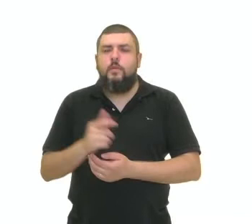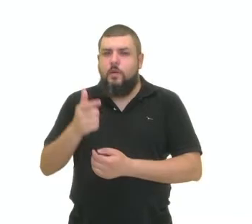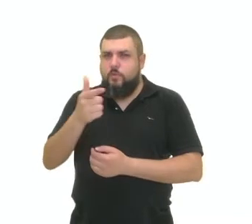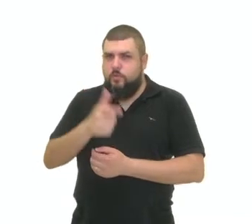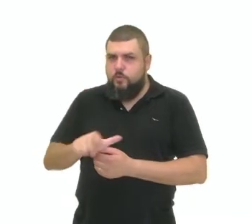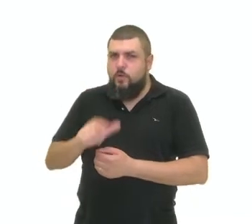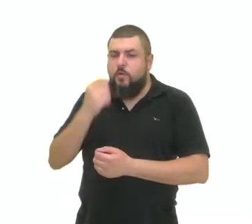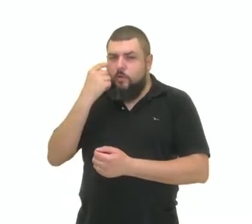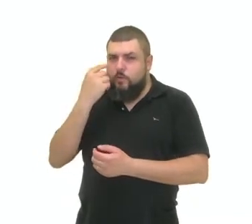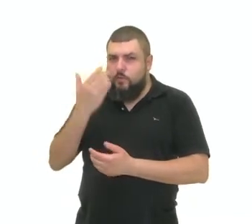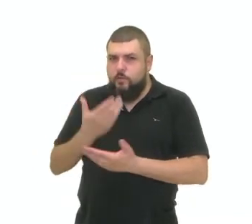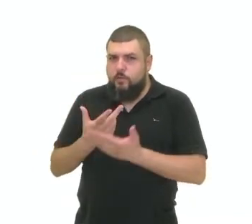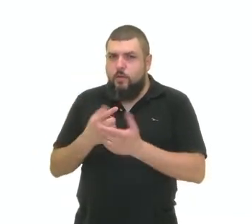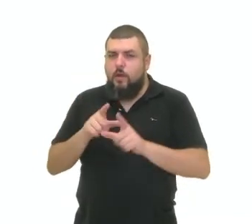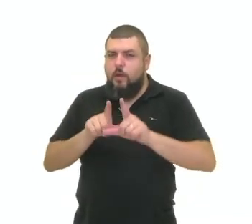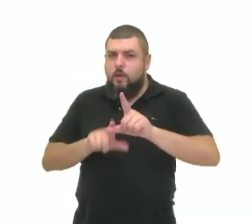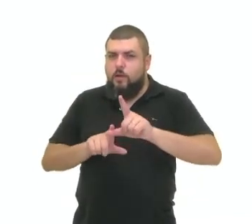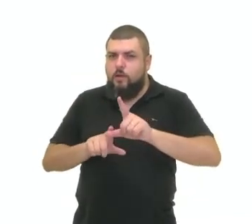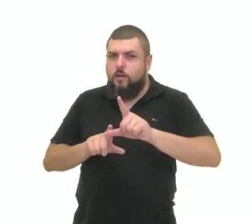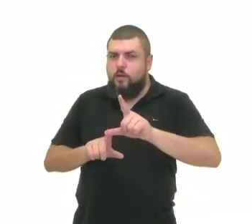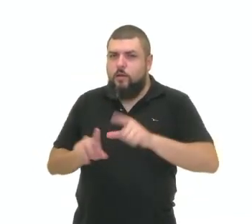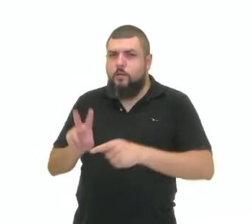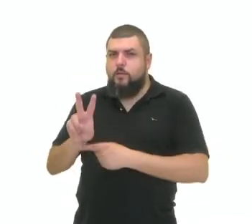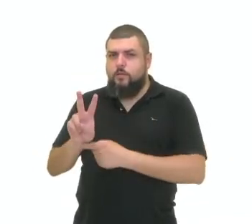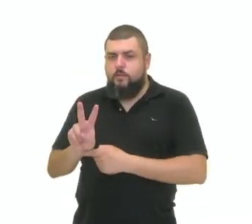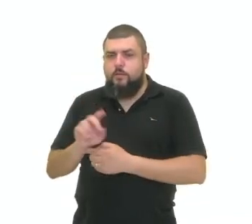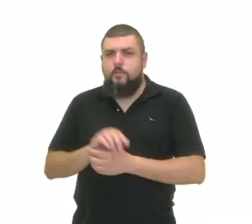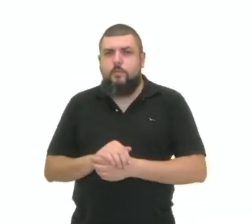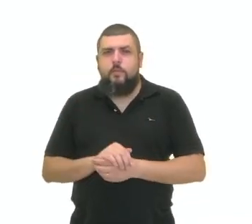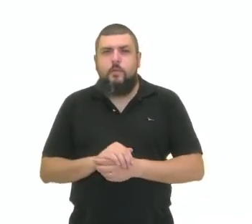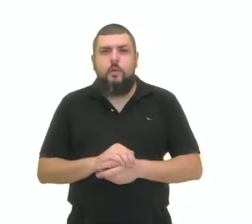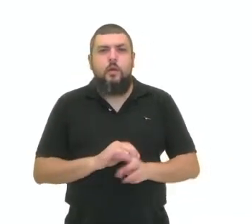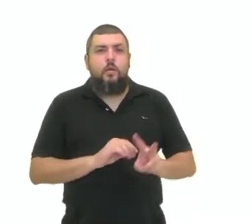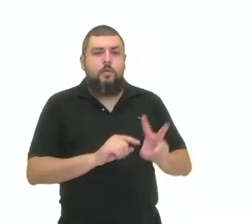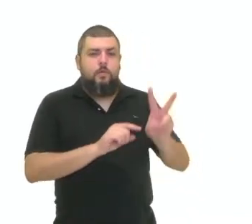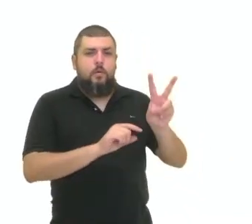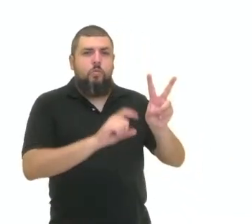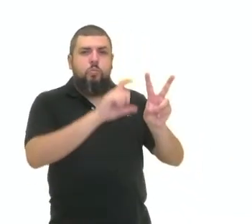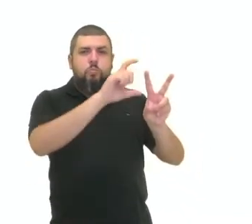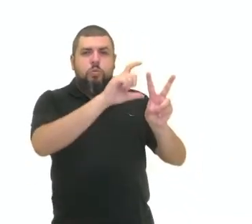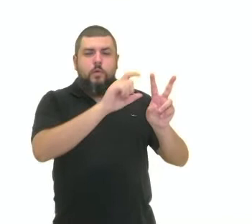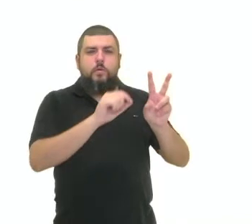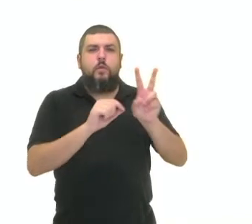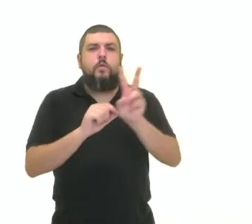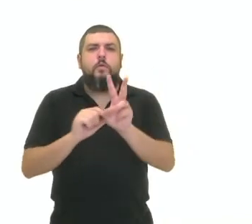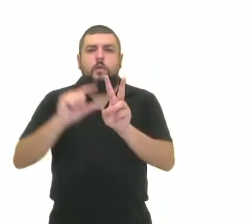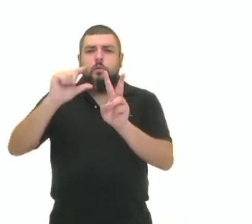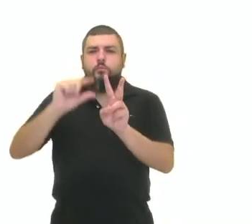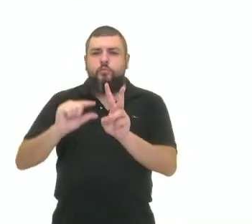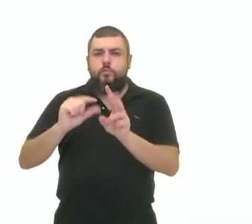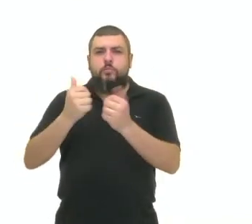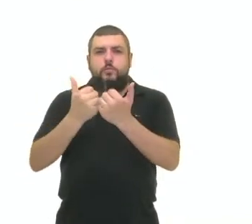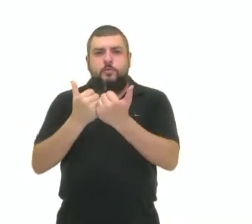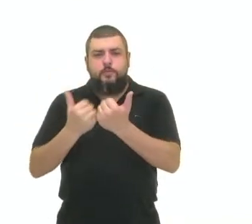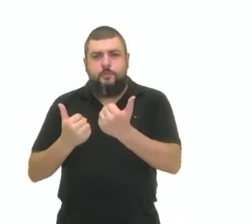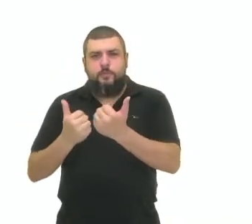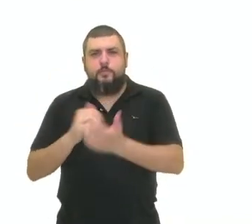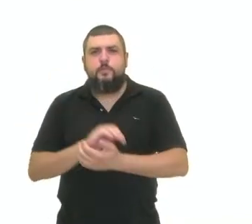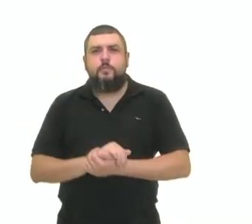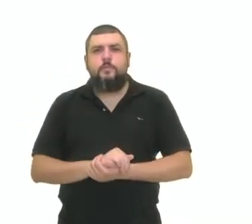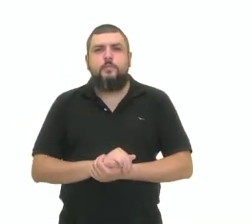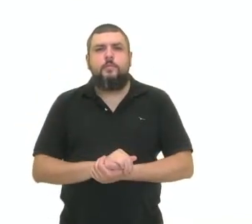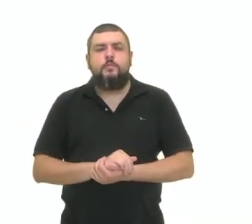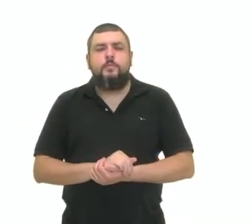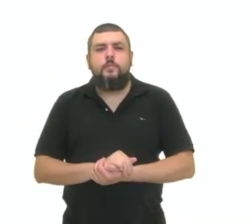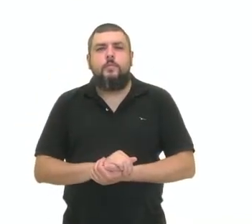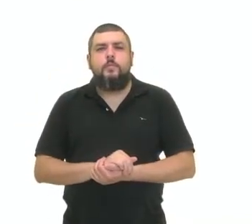estamos trabalhando com a letra V. Então, Vzão de dominante e Vzinho de recessivo.